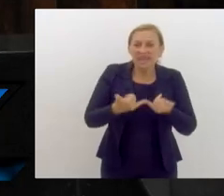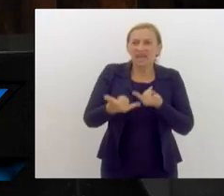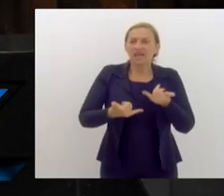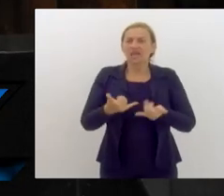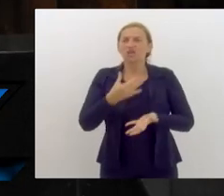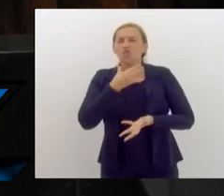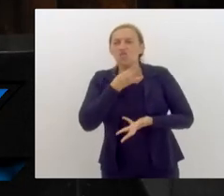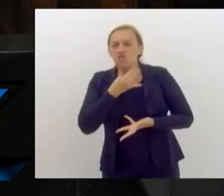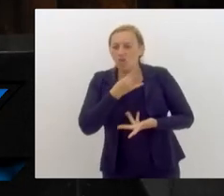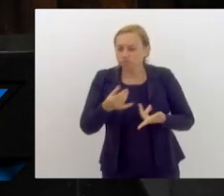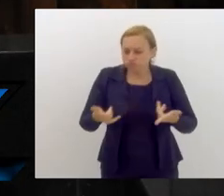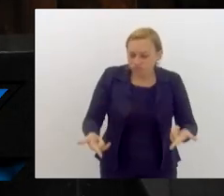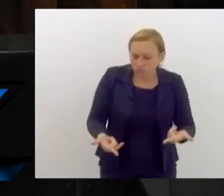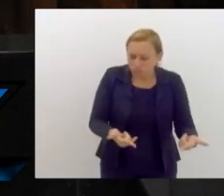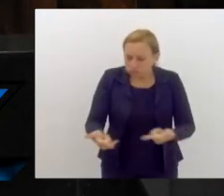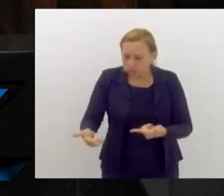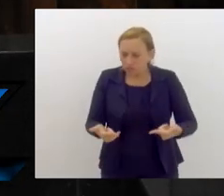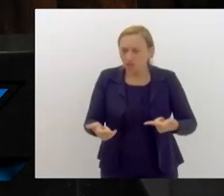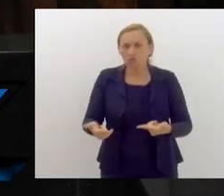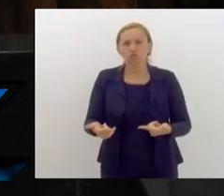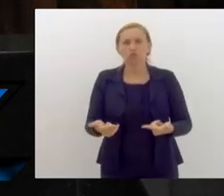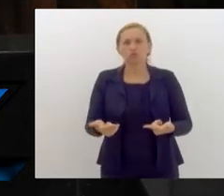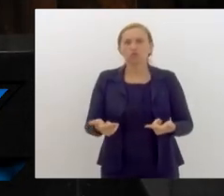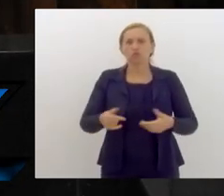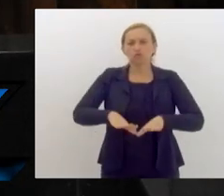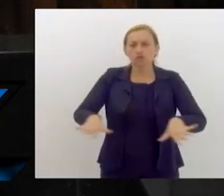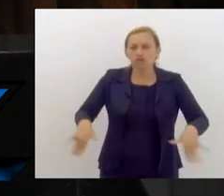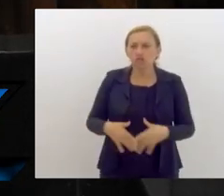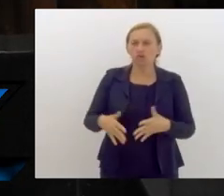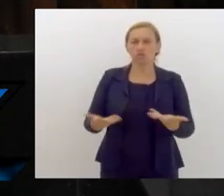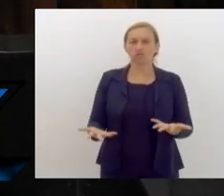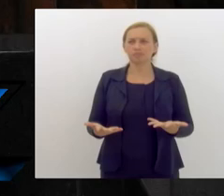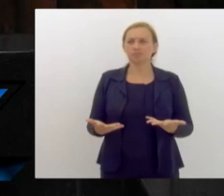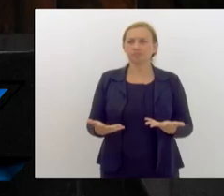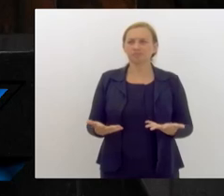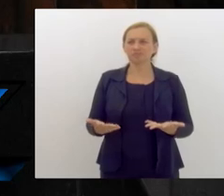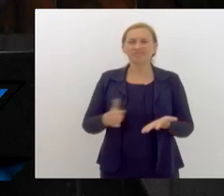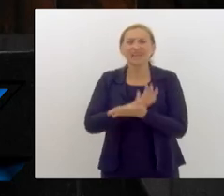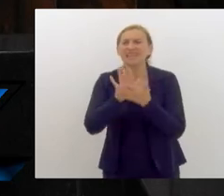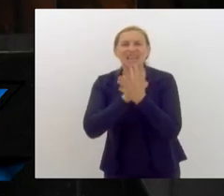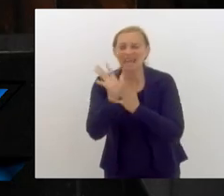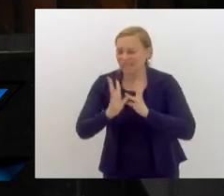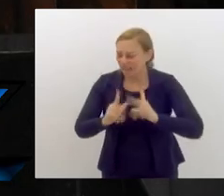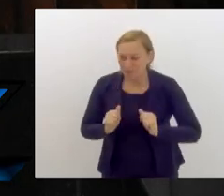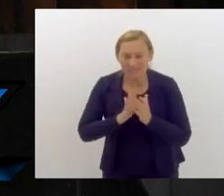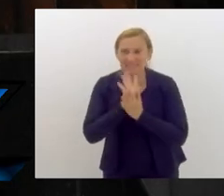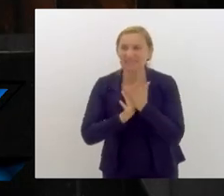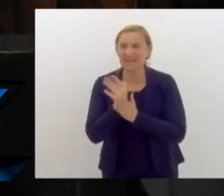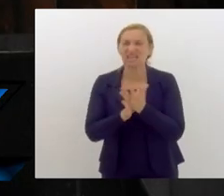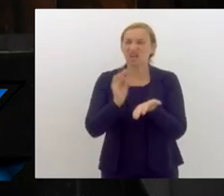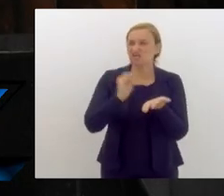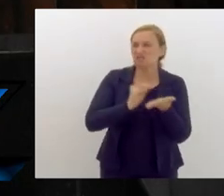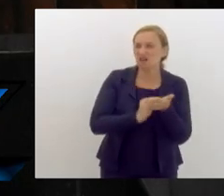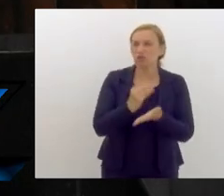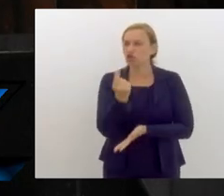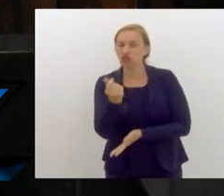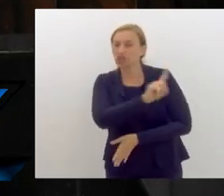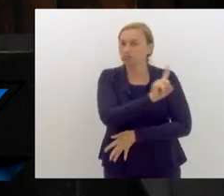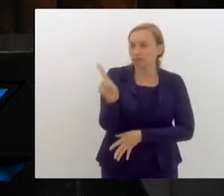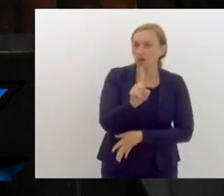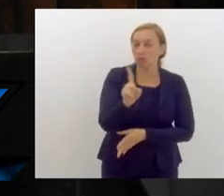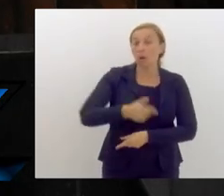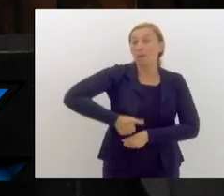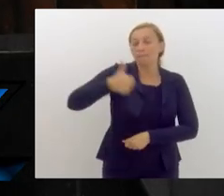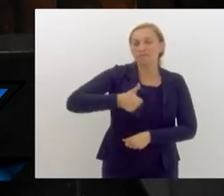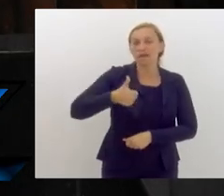no Alto da Serra continua ali uma Encosta que nada foi feito não vai dizer que a falta de recurso primeiro